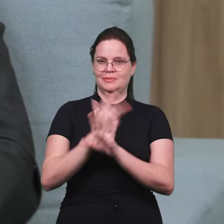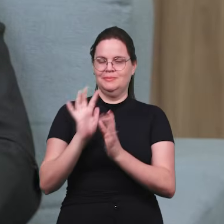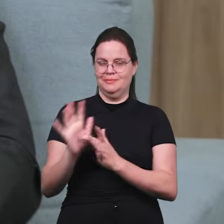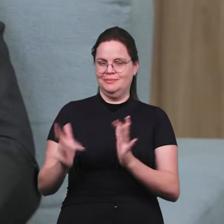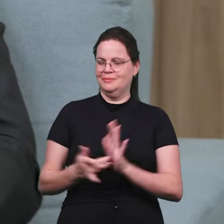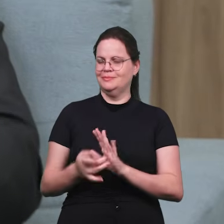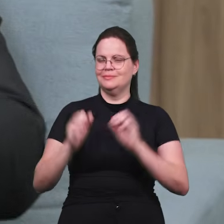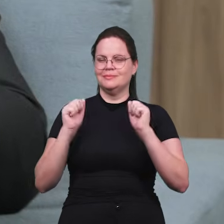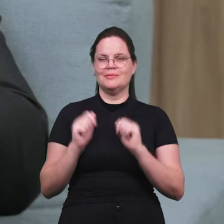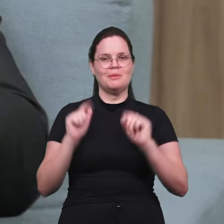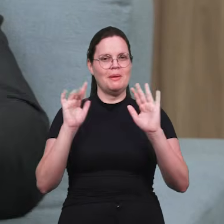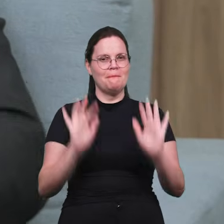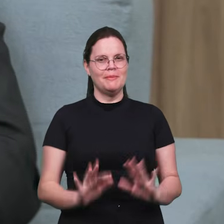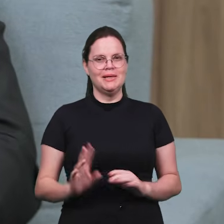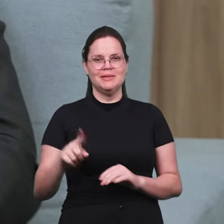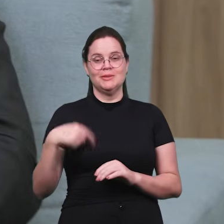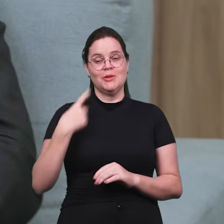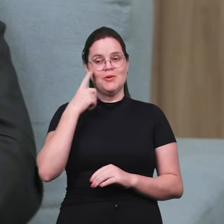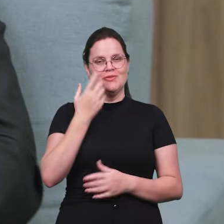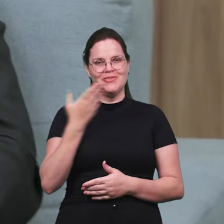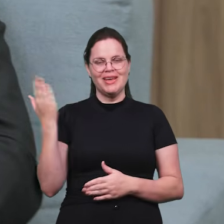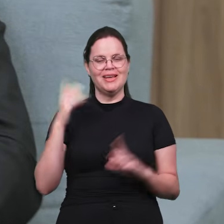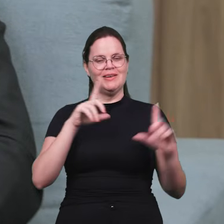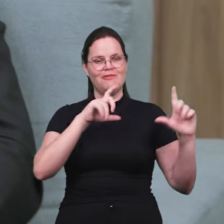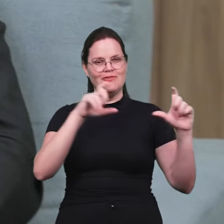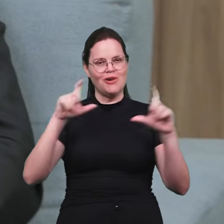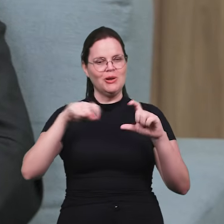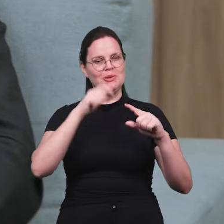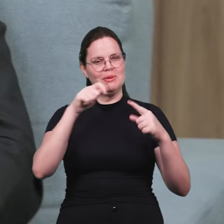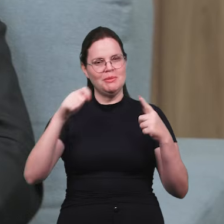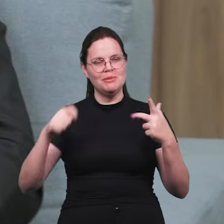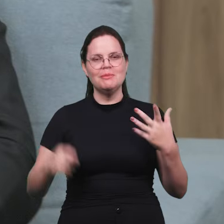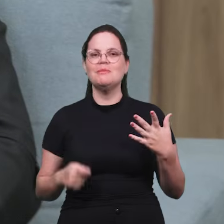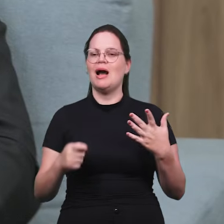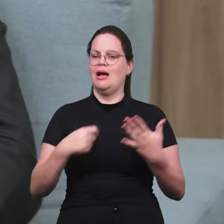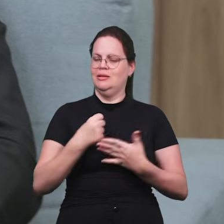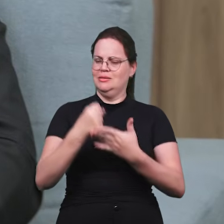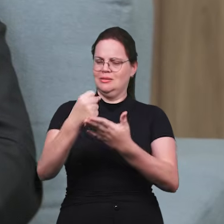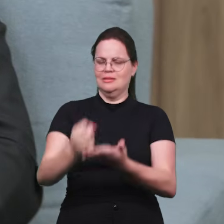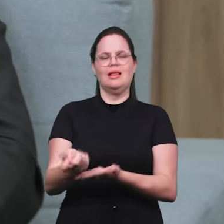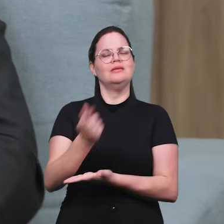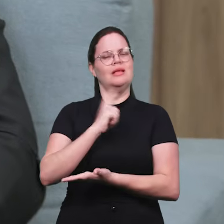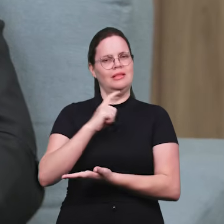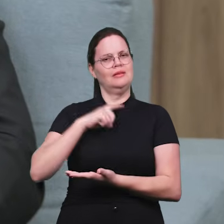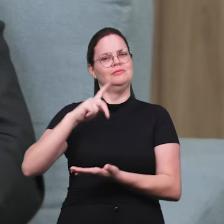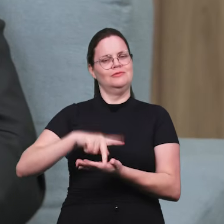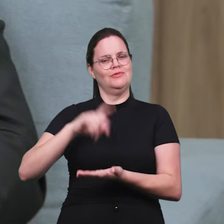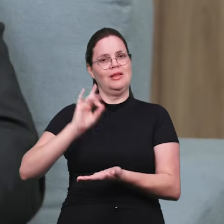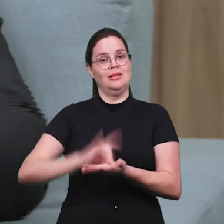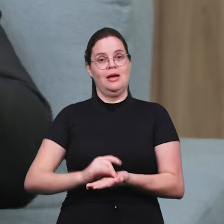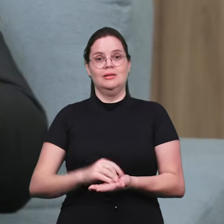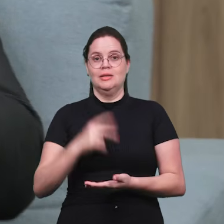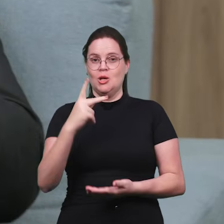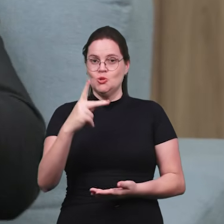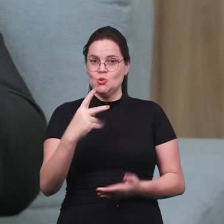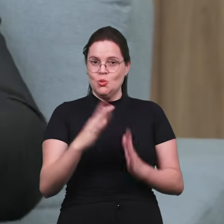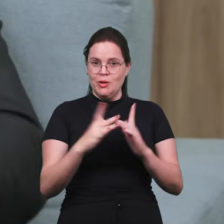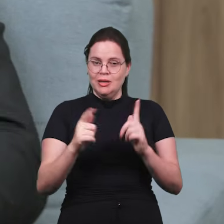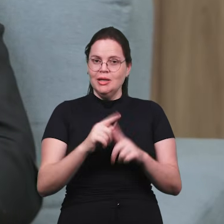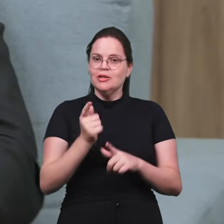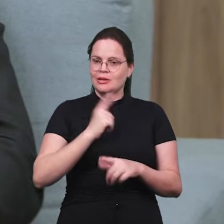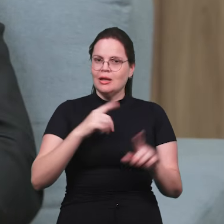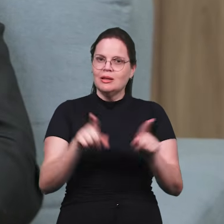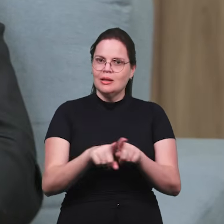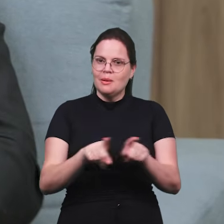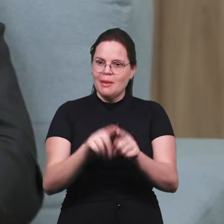Glória a Jesus. É uma bênção, né? Nós vemos aí todo o trabalho de assistência sendo realizado mesmo. E se na sua igreja, na sua